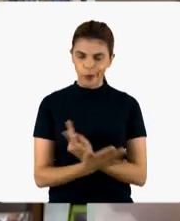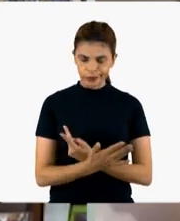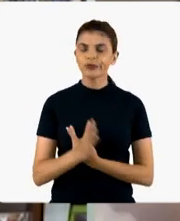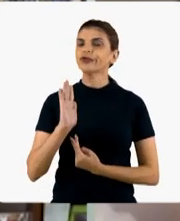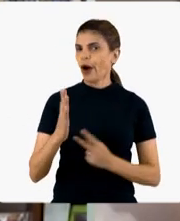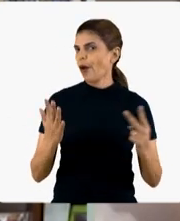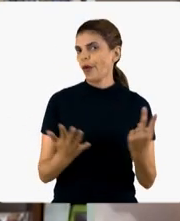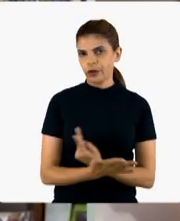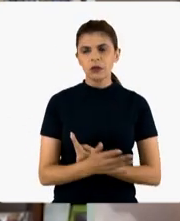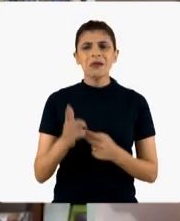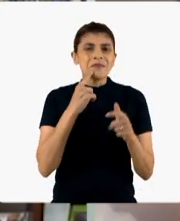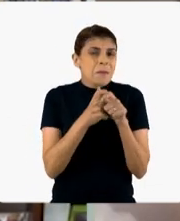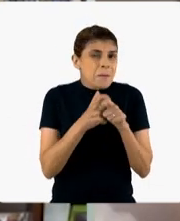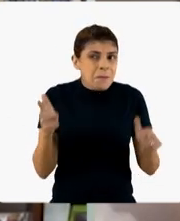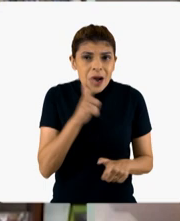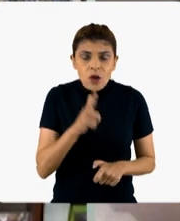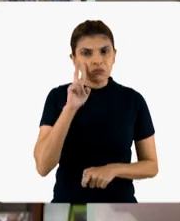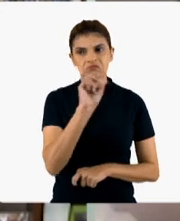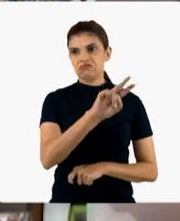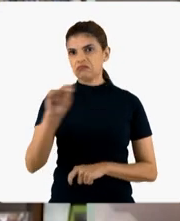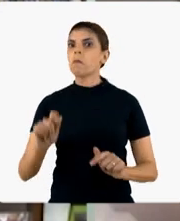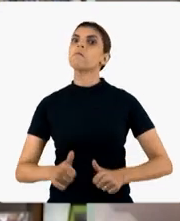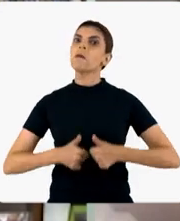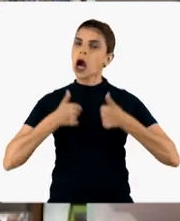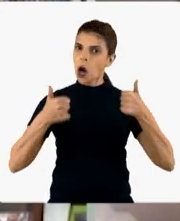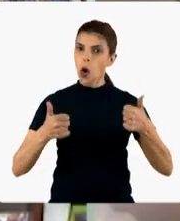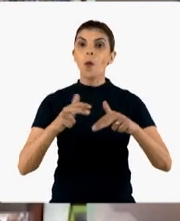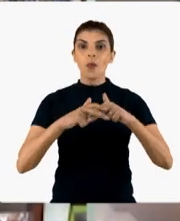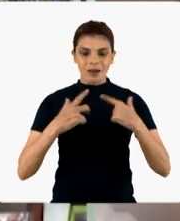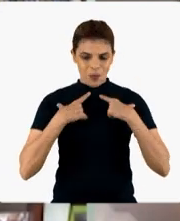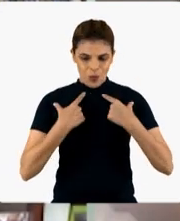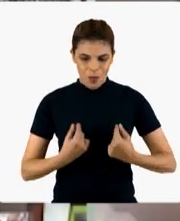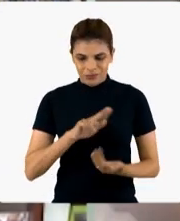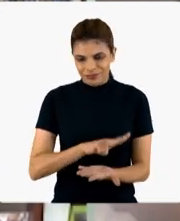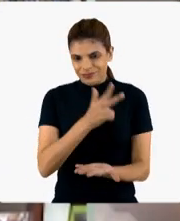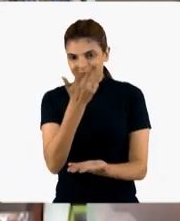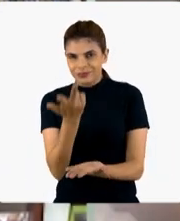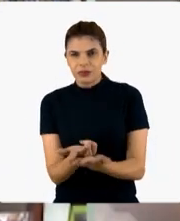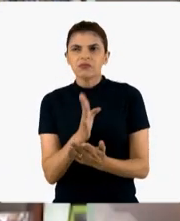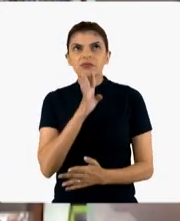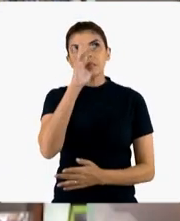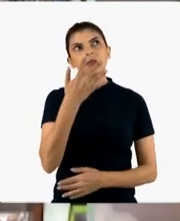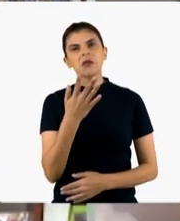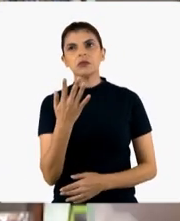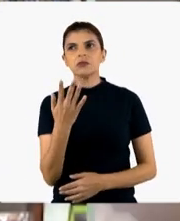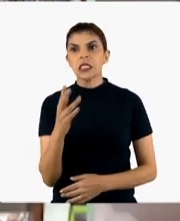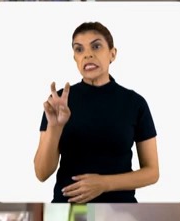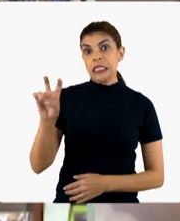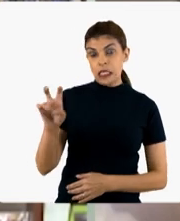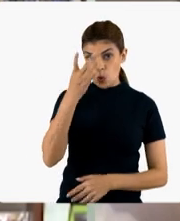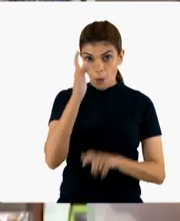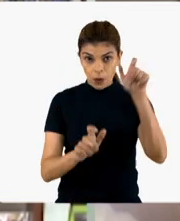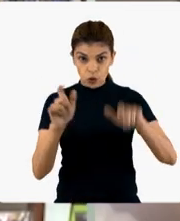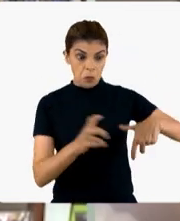pode ocorrer, ocorreu aqui e acolá, mas não foi, a regra geral, uma melhora com a prona. Eu não tenho um percentual aqui, mas eu ia chutar aqui